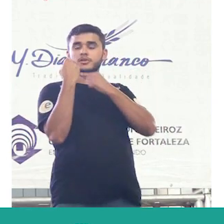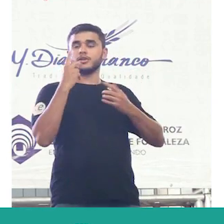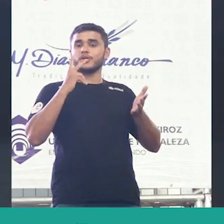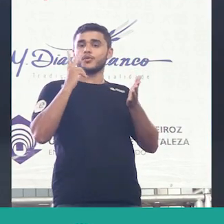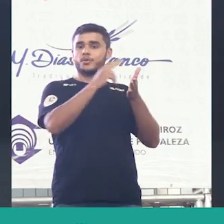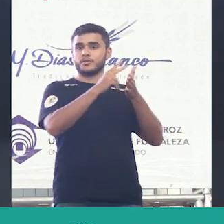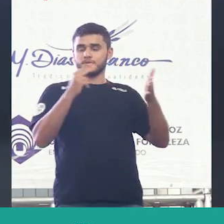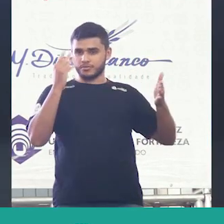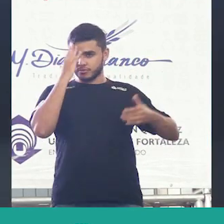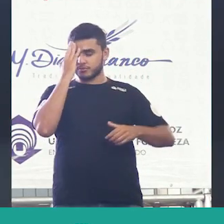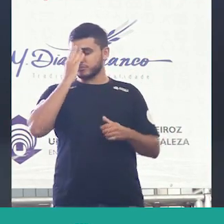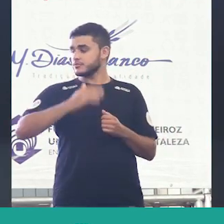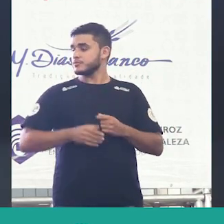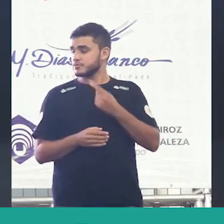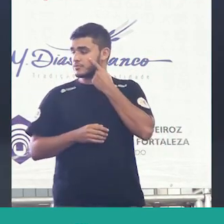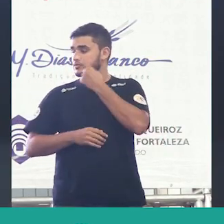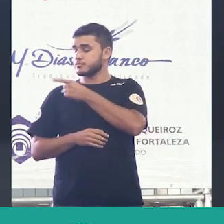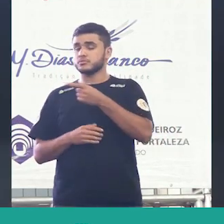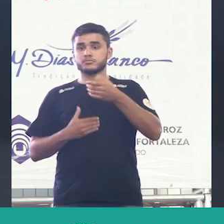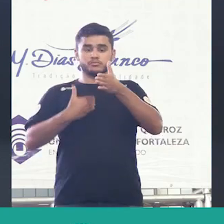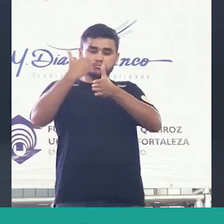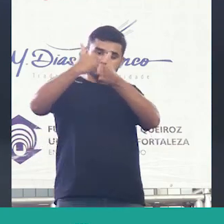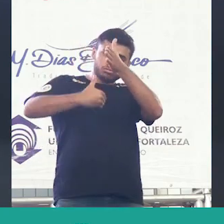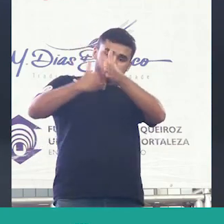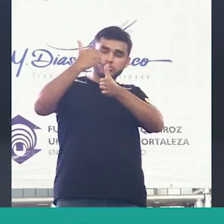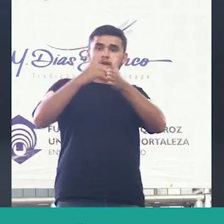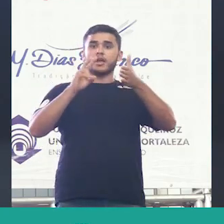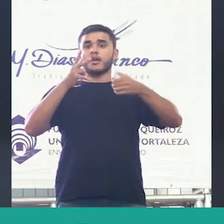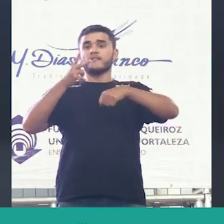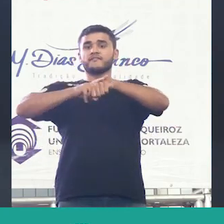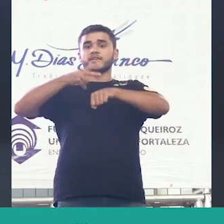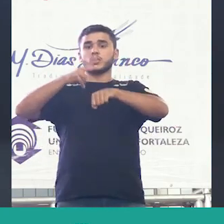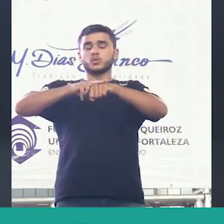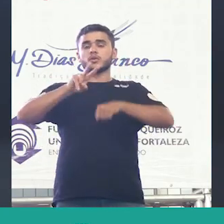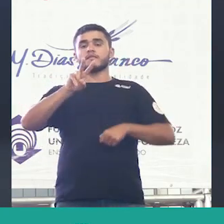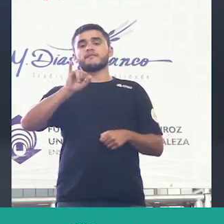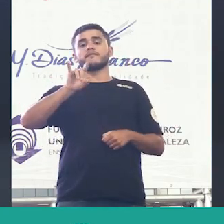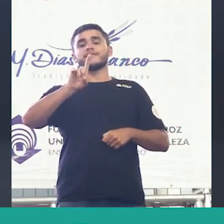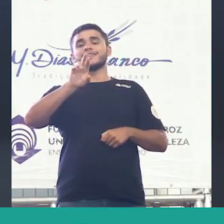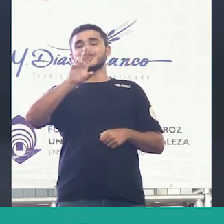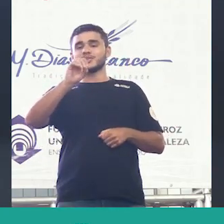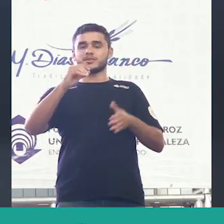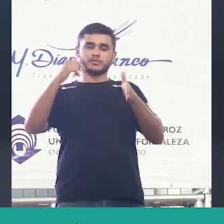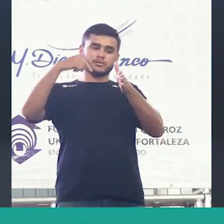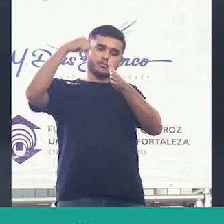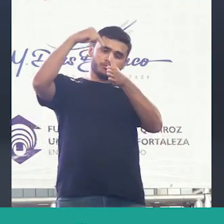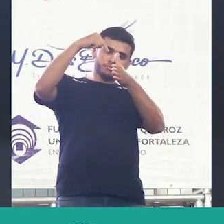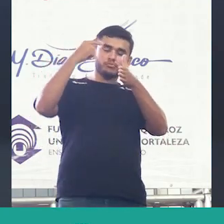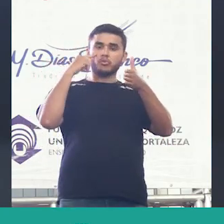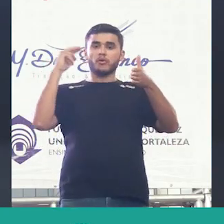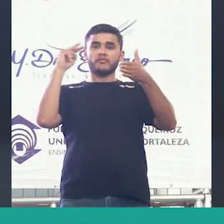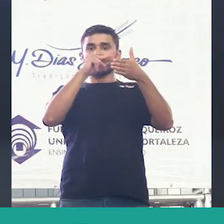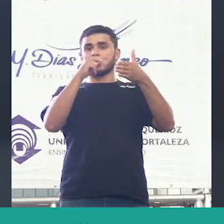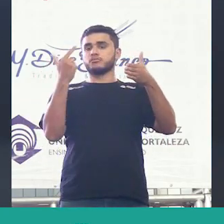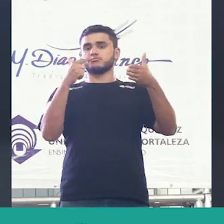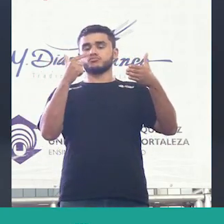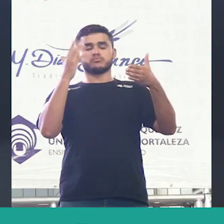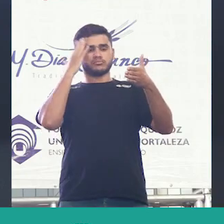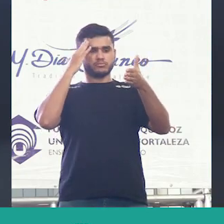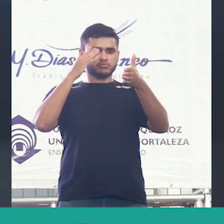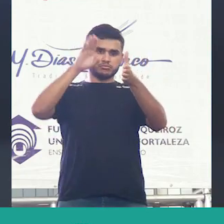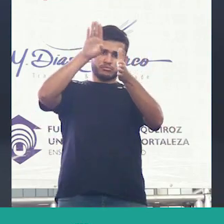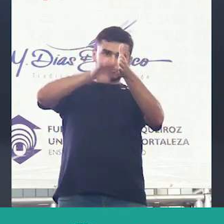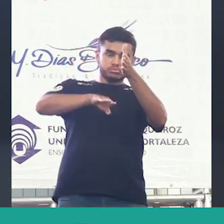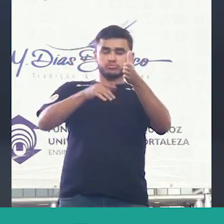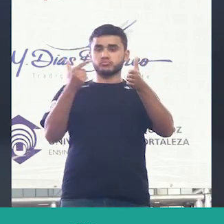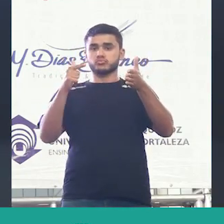vidro. Eu não vou ver esse vidro. Esse vidro não é uma fonte de luz. Por que